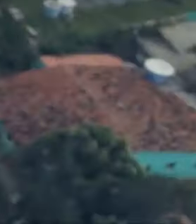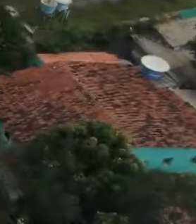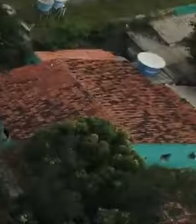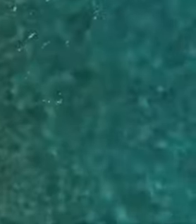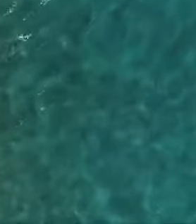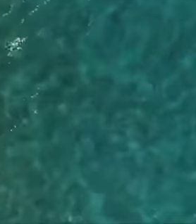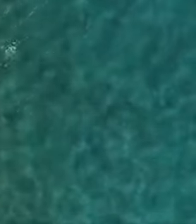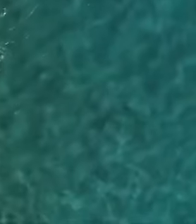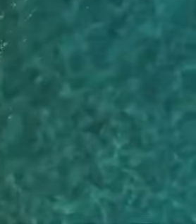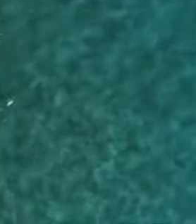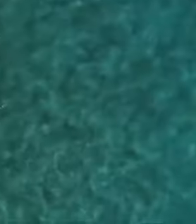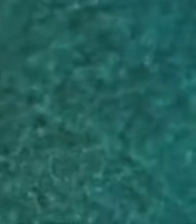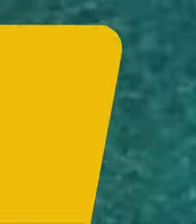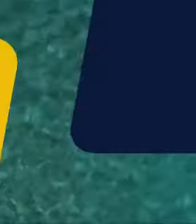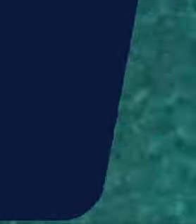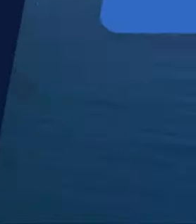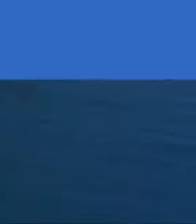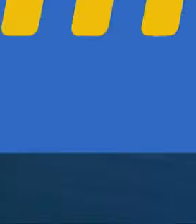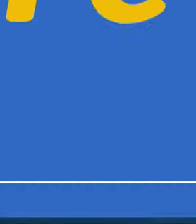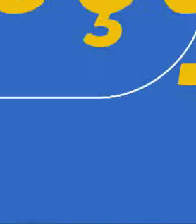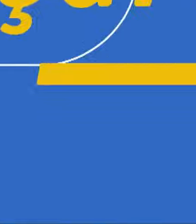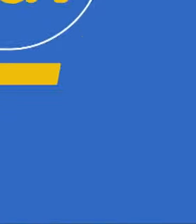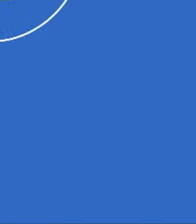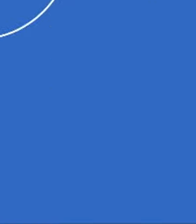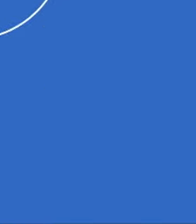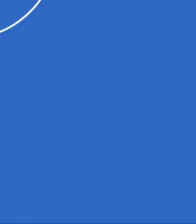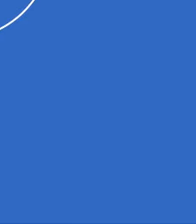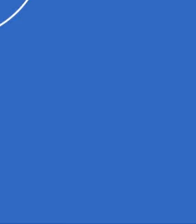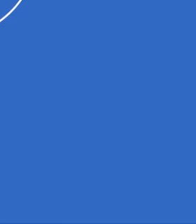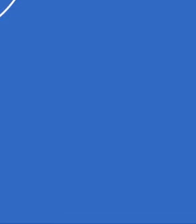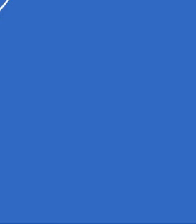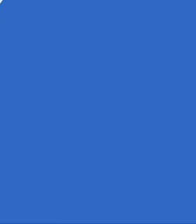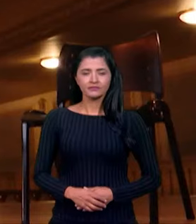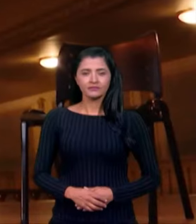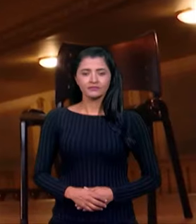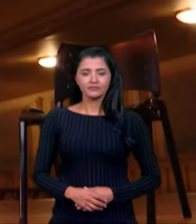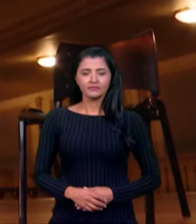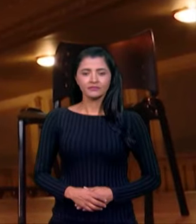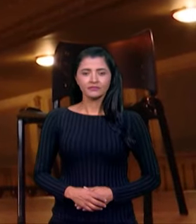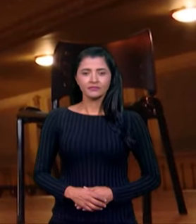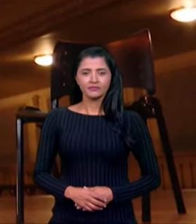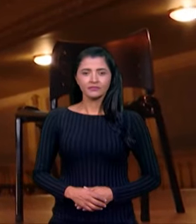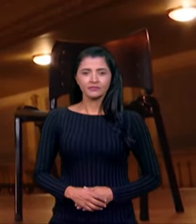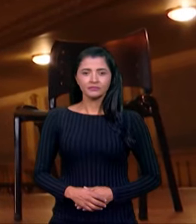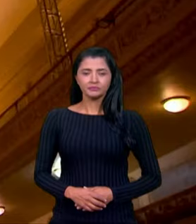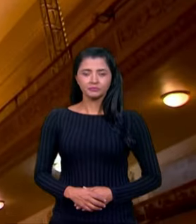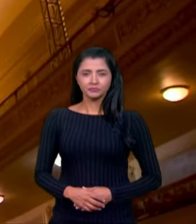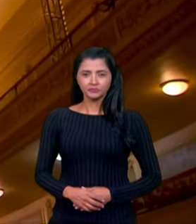Gente,